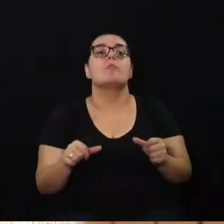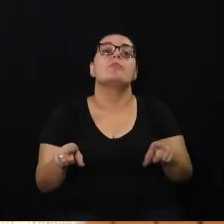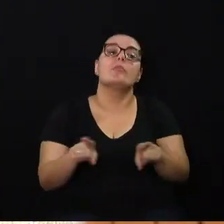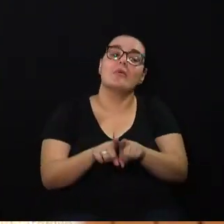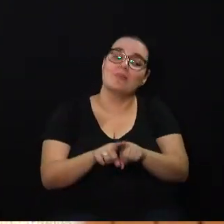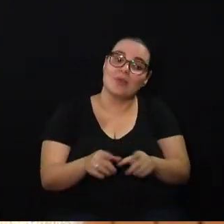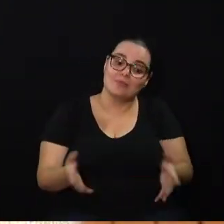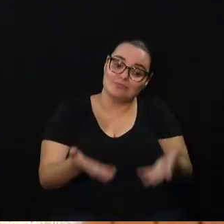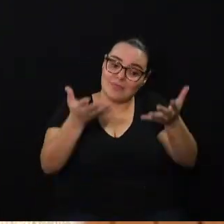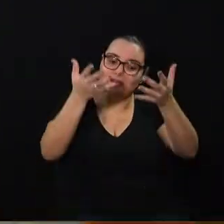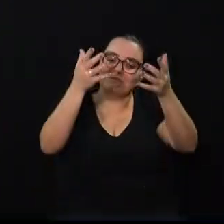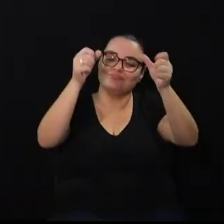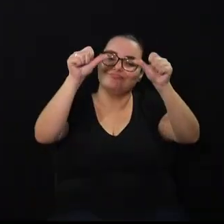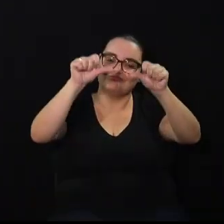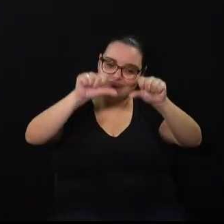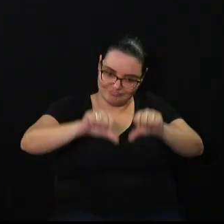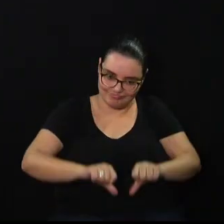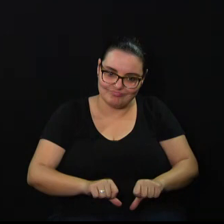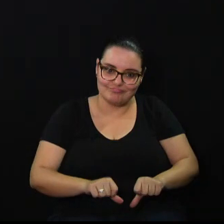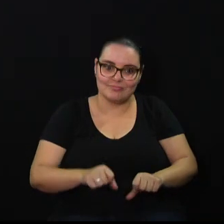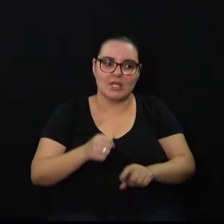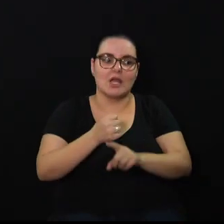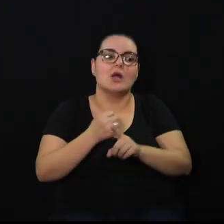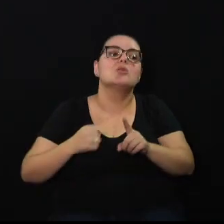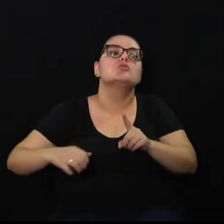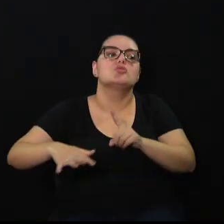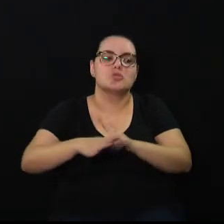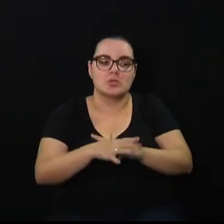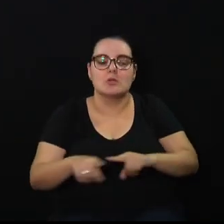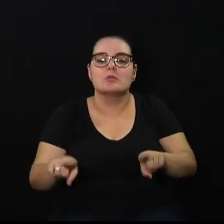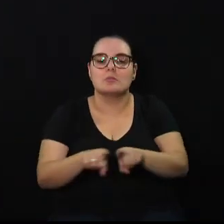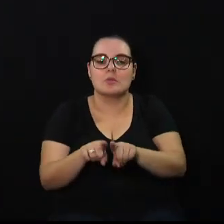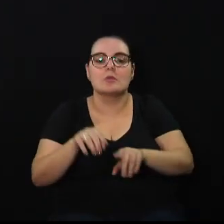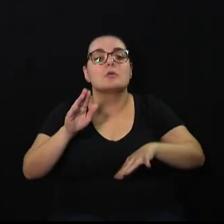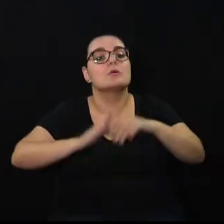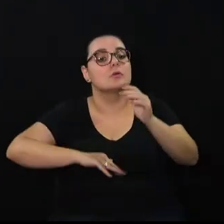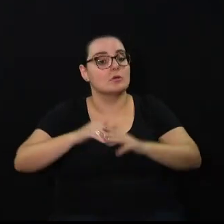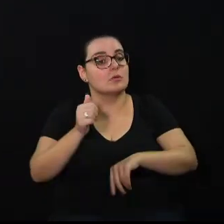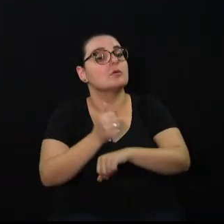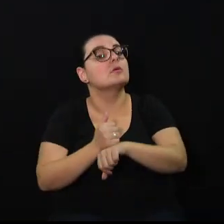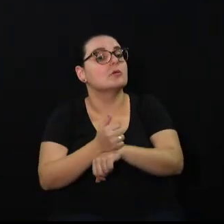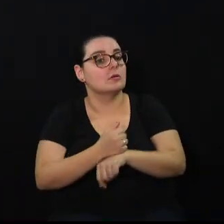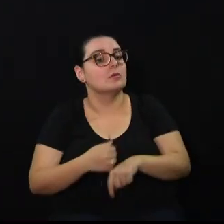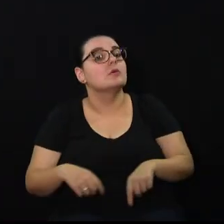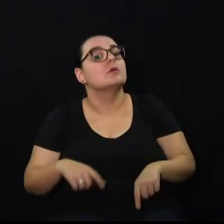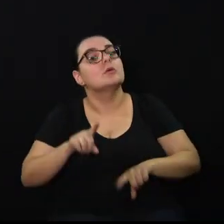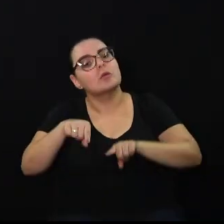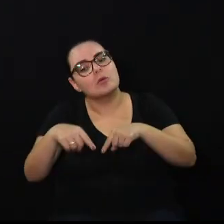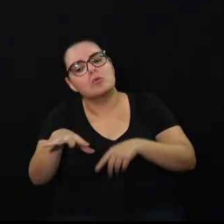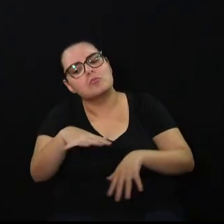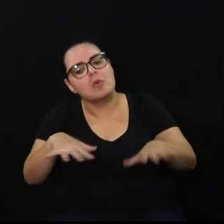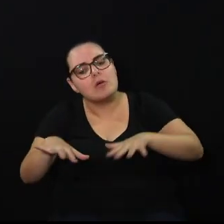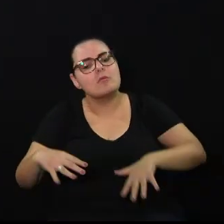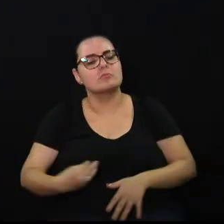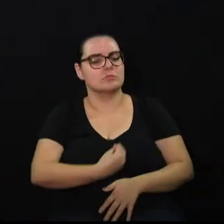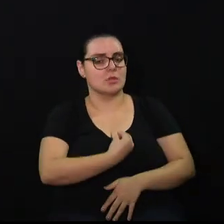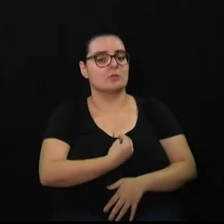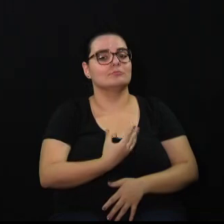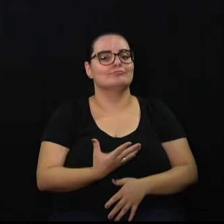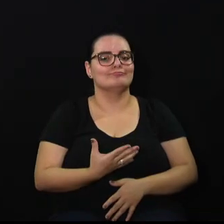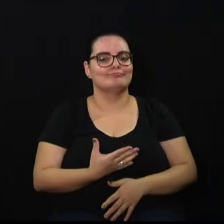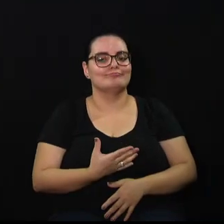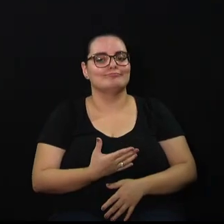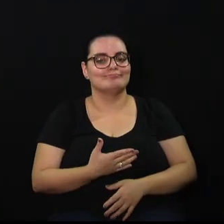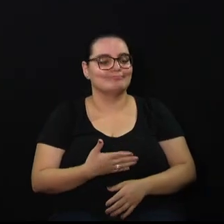no funcionamento principalmente social profissional em outras áreas importantes da vida do indivíduo então é marcante